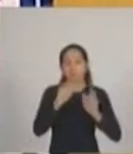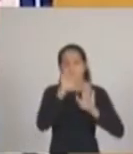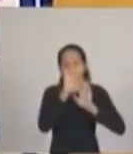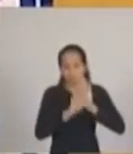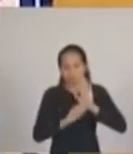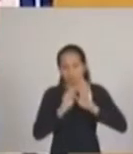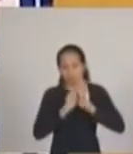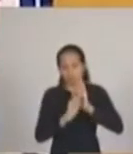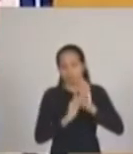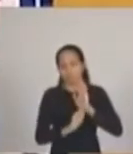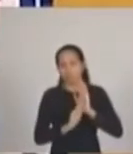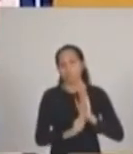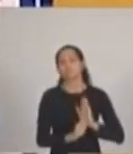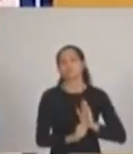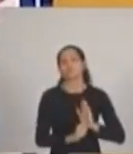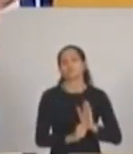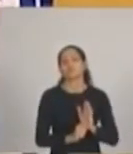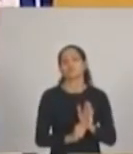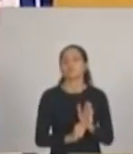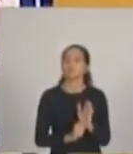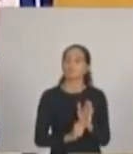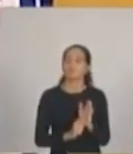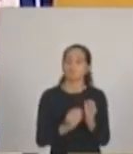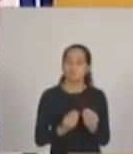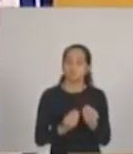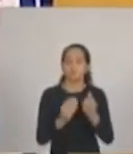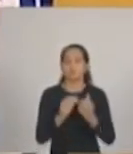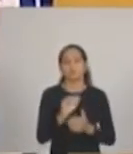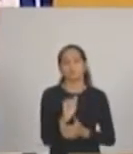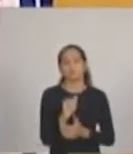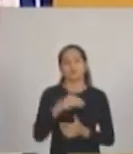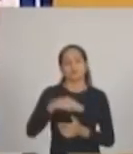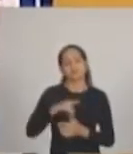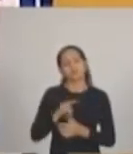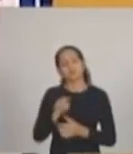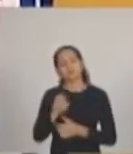oficialmente a Munes, para que a Munes pudesse estar